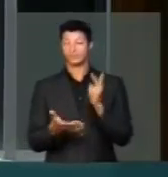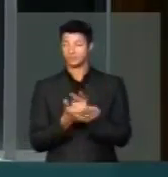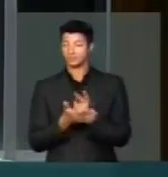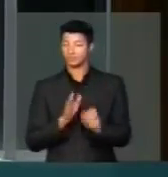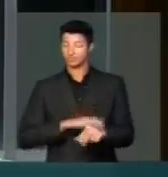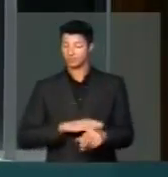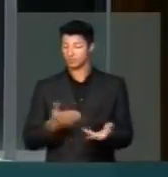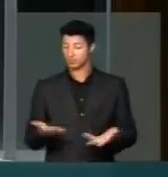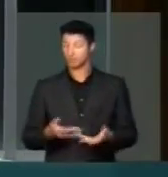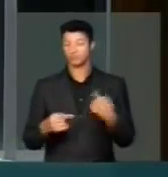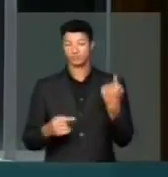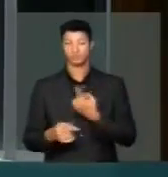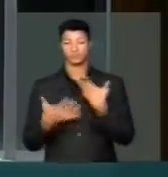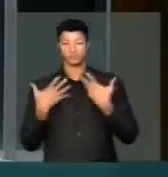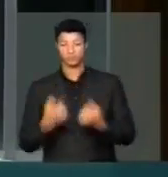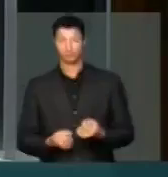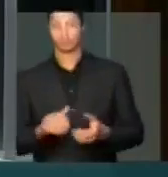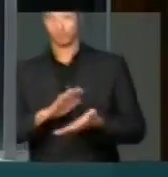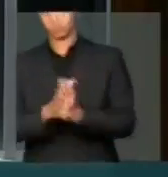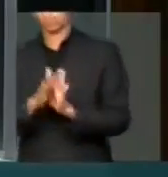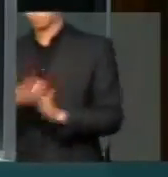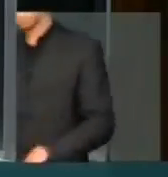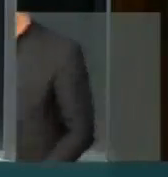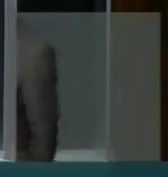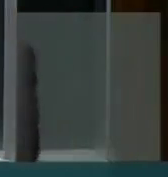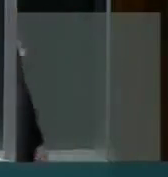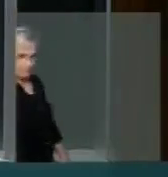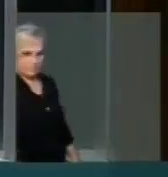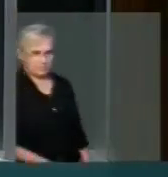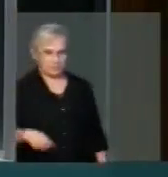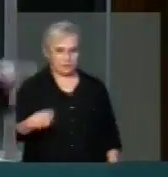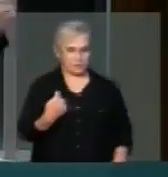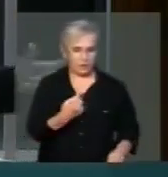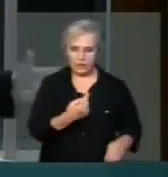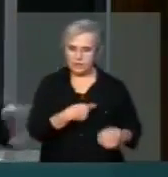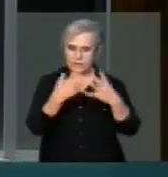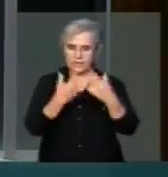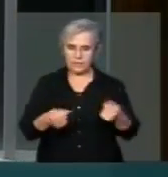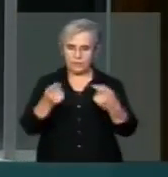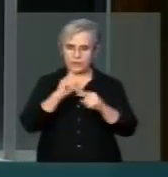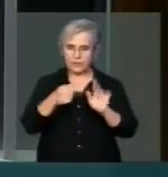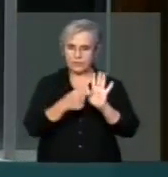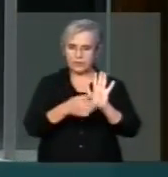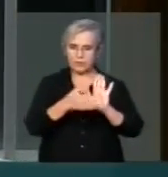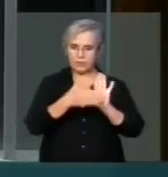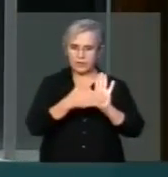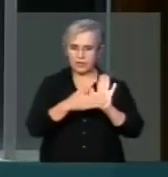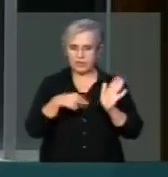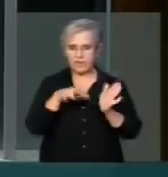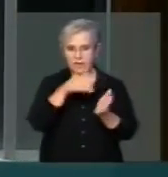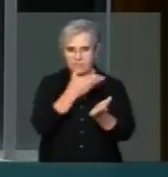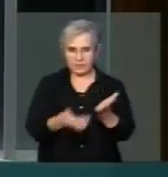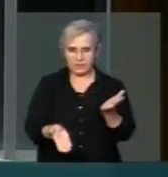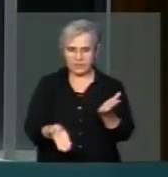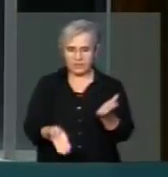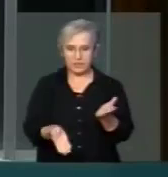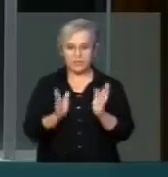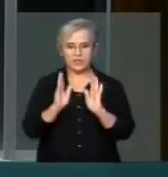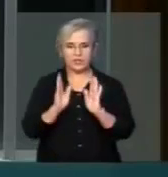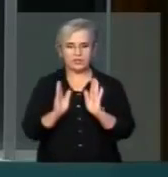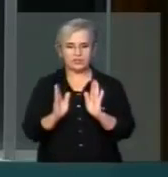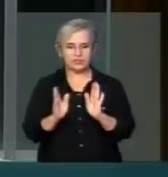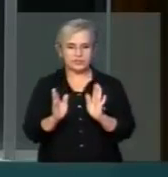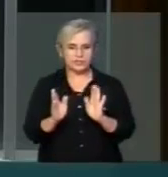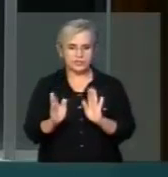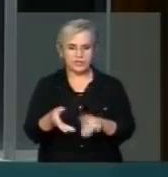Nesse momento, nós vamos derrotar essa proposta. Primeiro, já é um equívoco